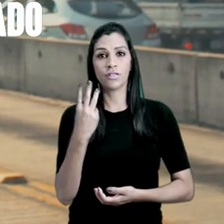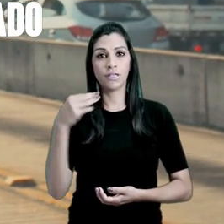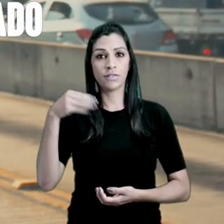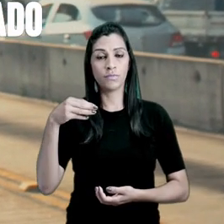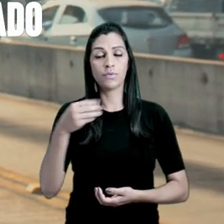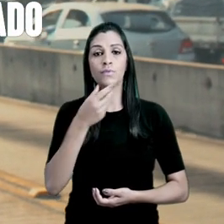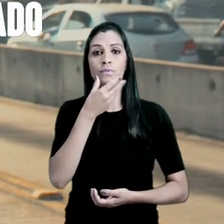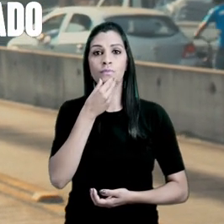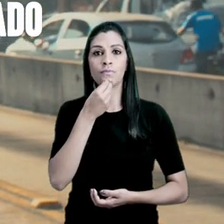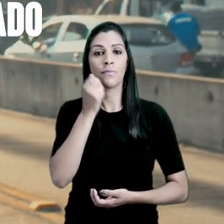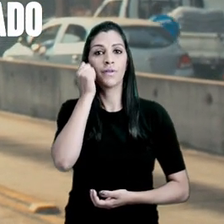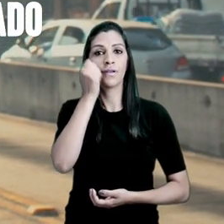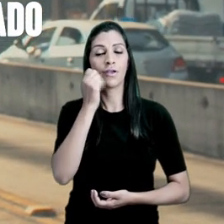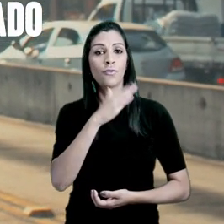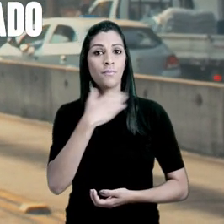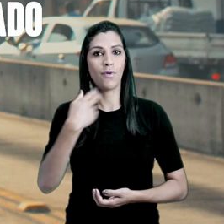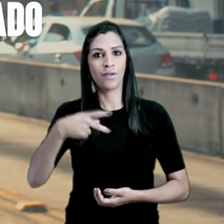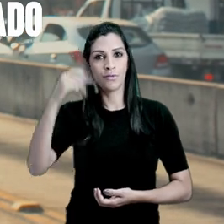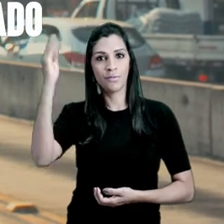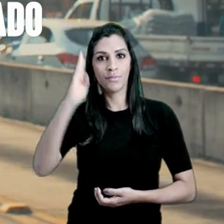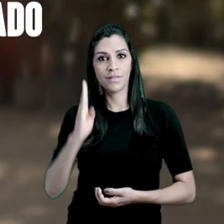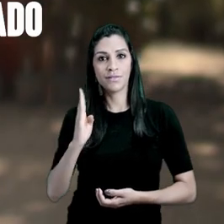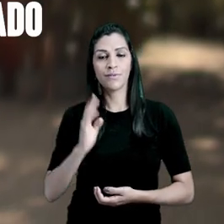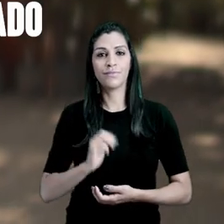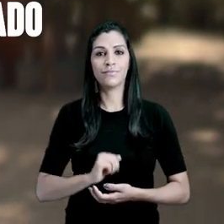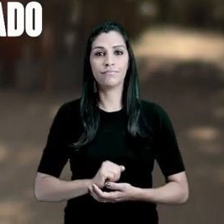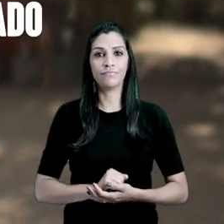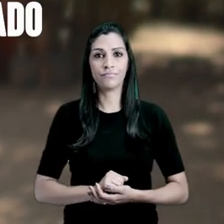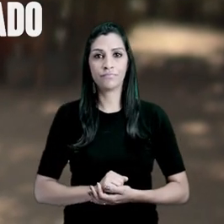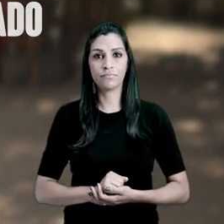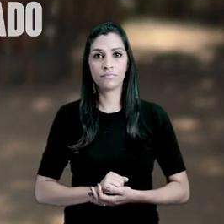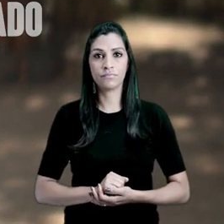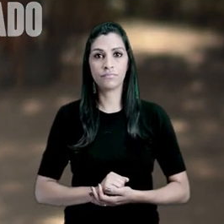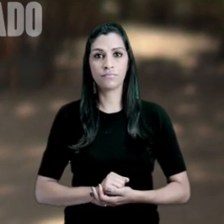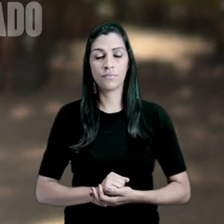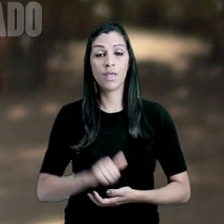A cada 23 minutos, um jovem negro é assassinado no Brasil.